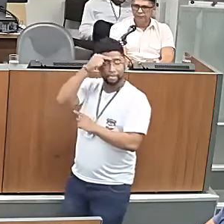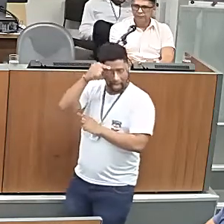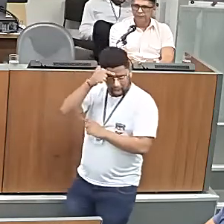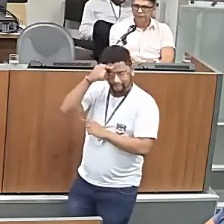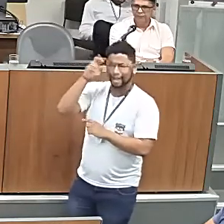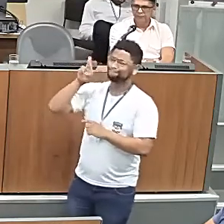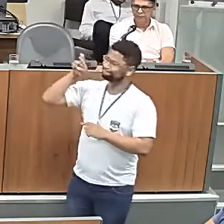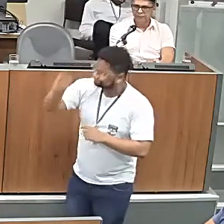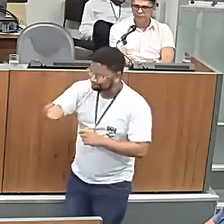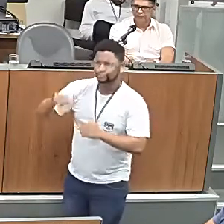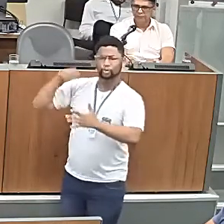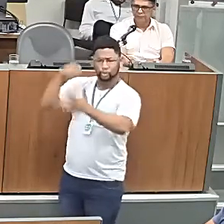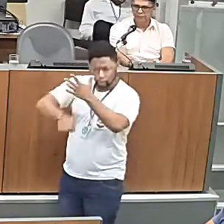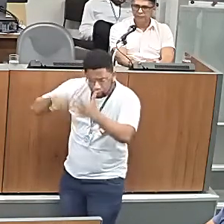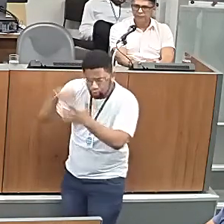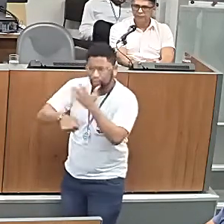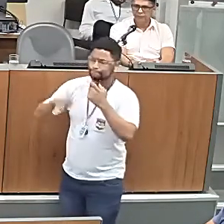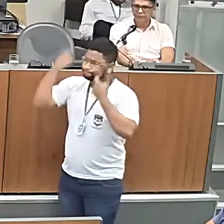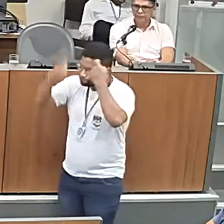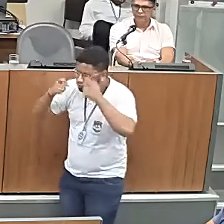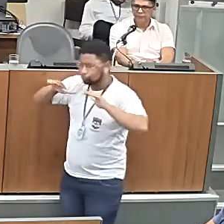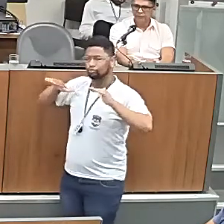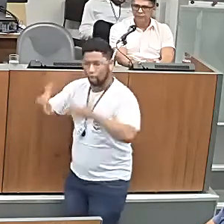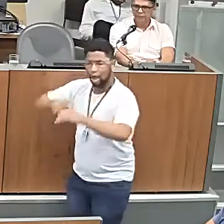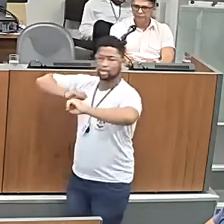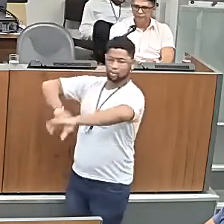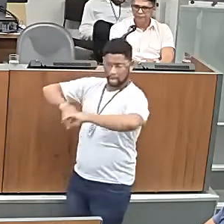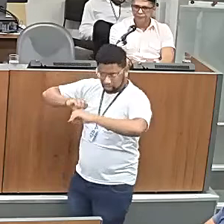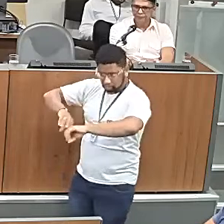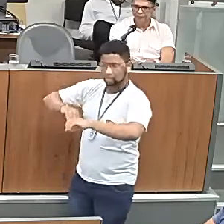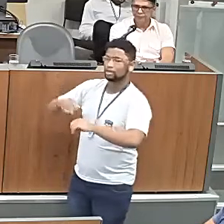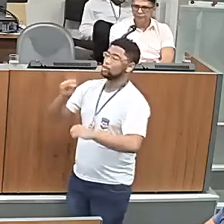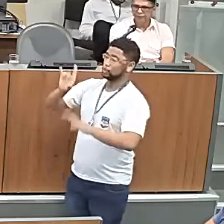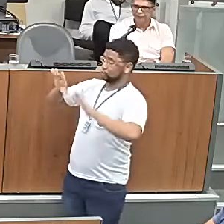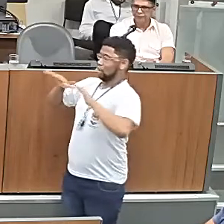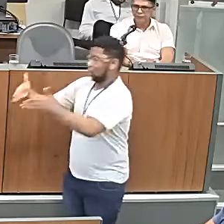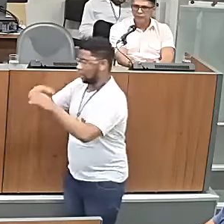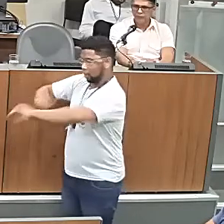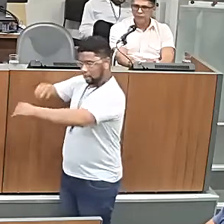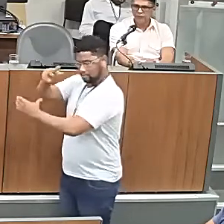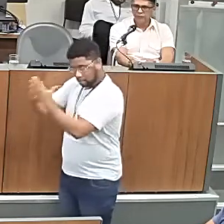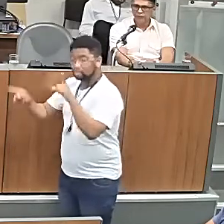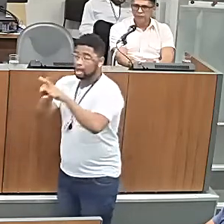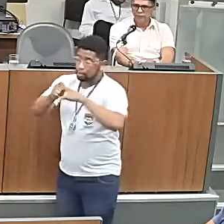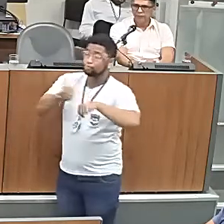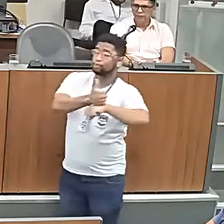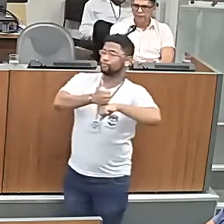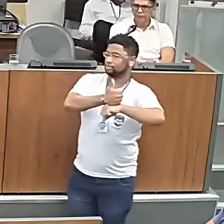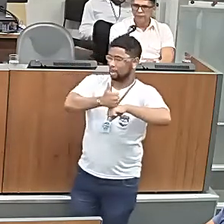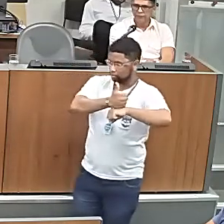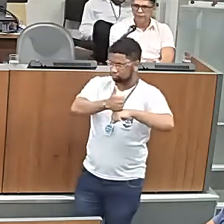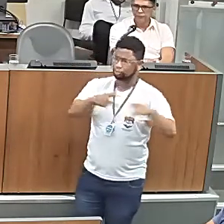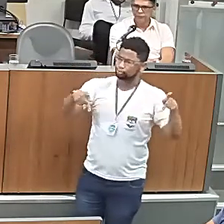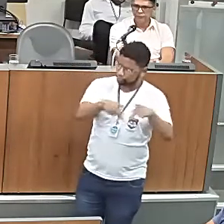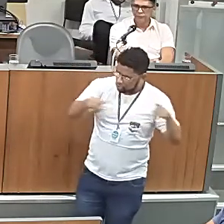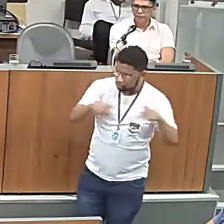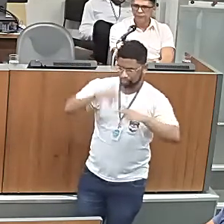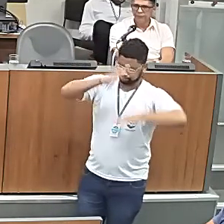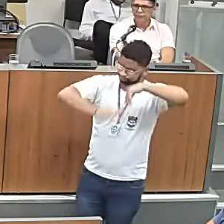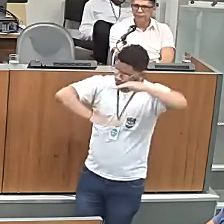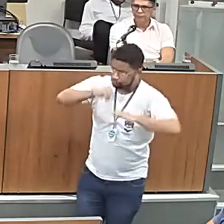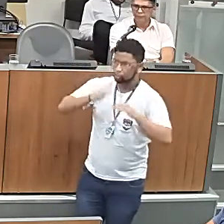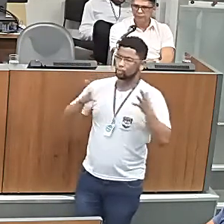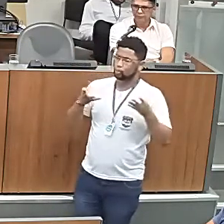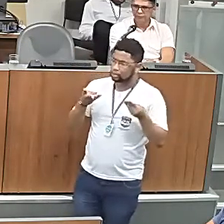movimento bilíngue, como a Clarice e a Michele, nessa luta e nessa preocupação em relação à educação. A educação bilíngue